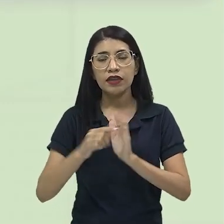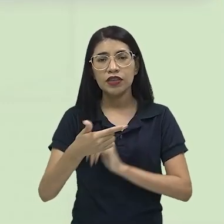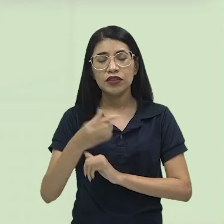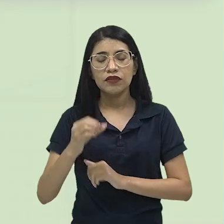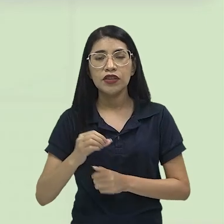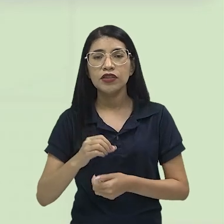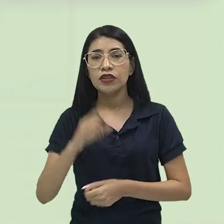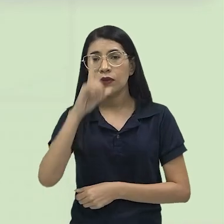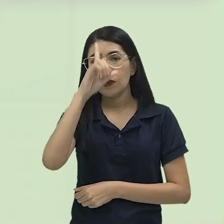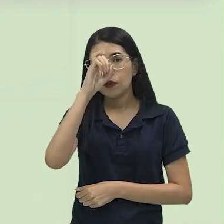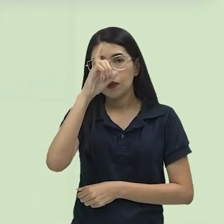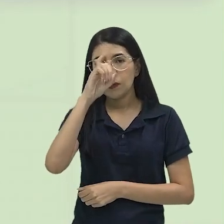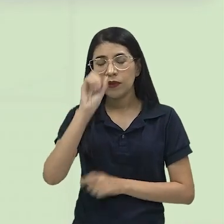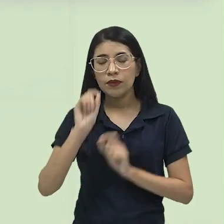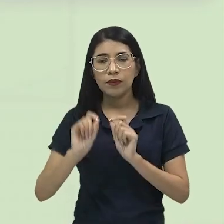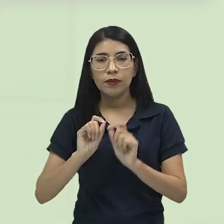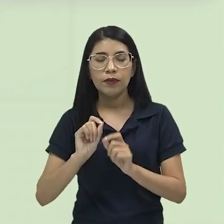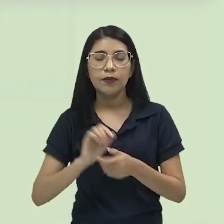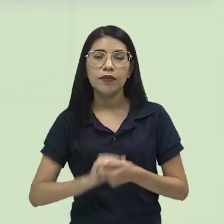hospital